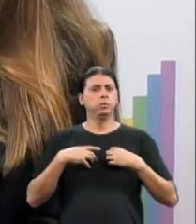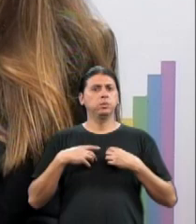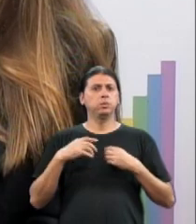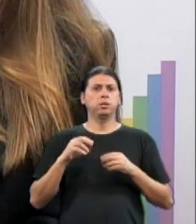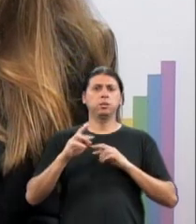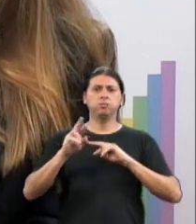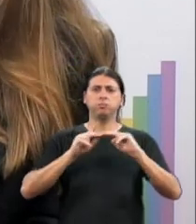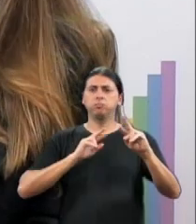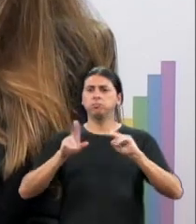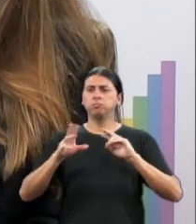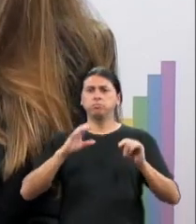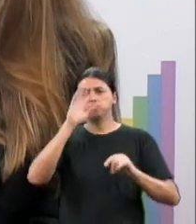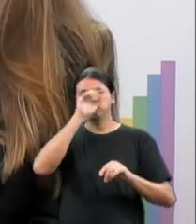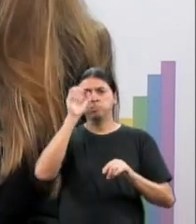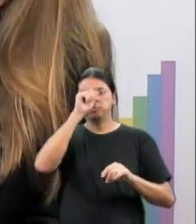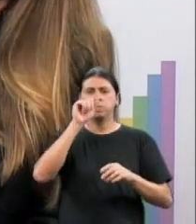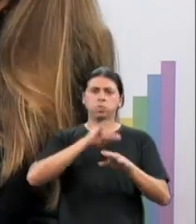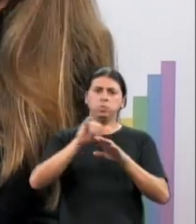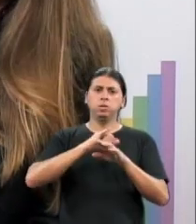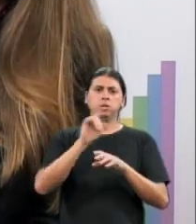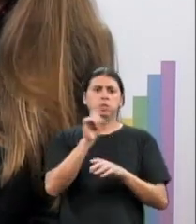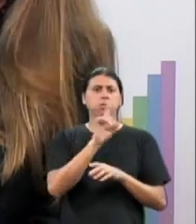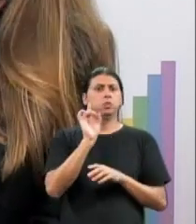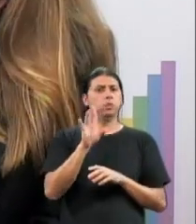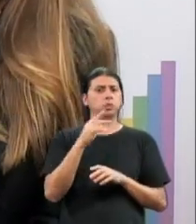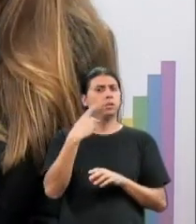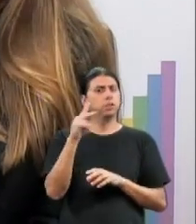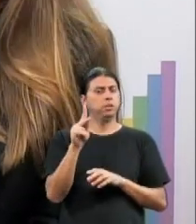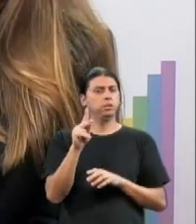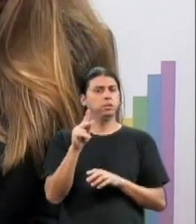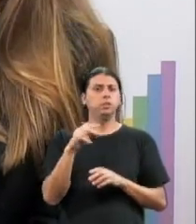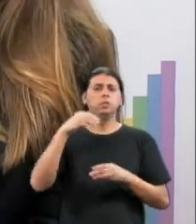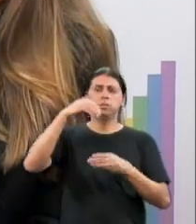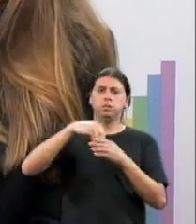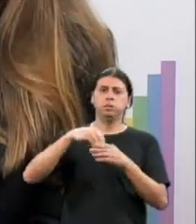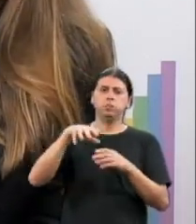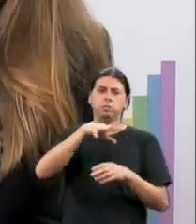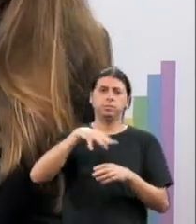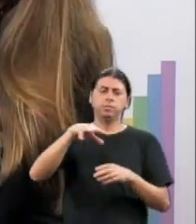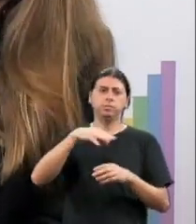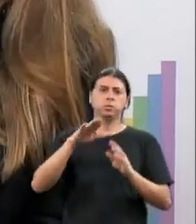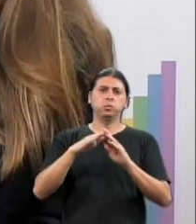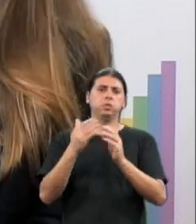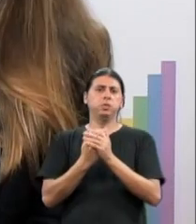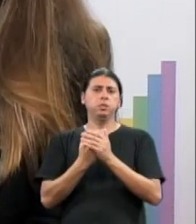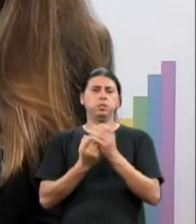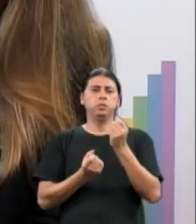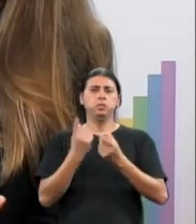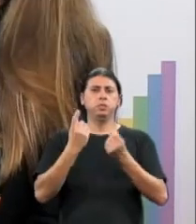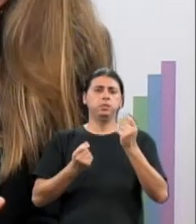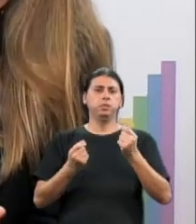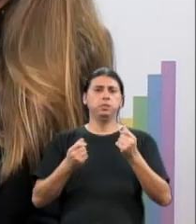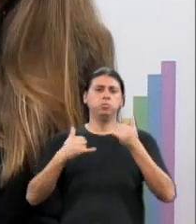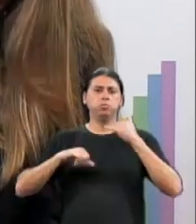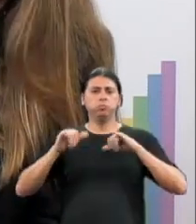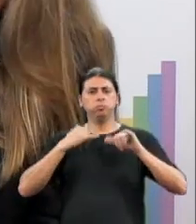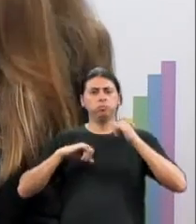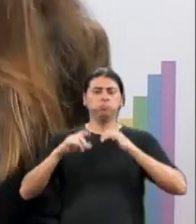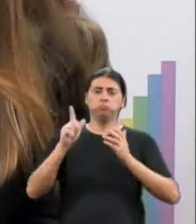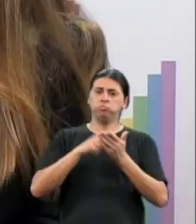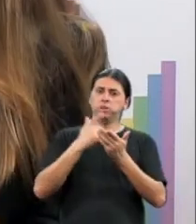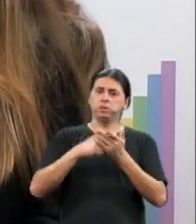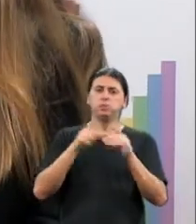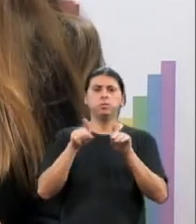outras aprendizagens aconteçam, que não só aquela dentro do espaço escolar e muitas vezes protagonizada por livros,